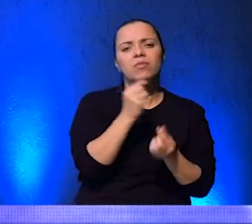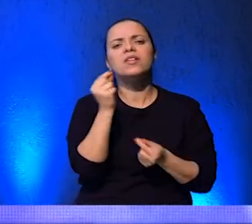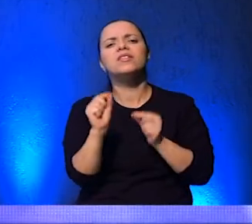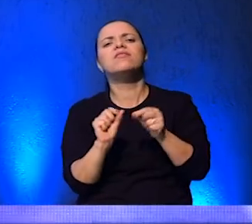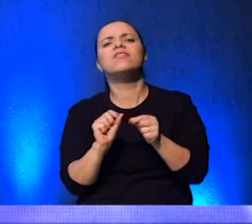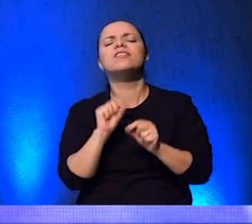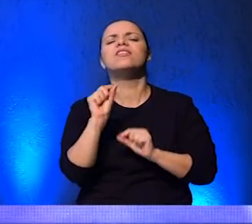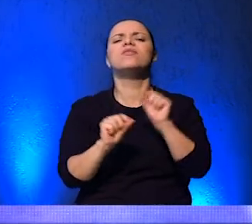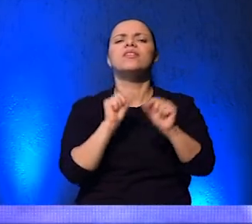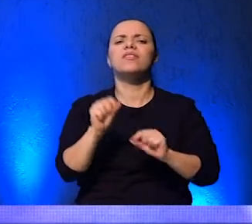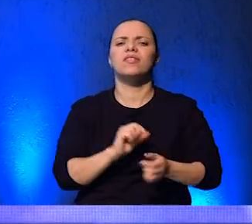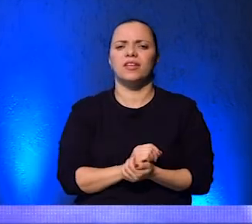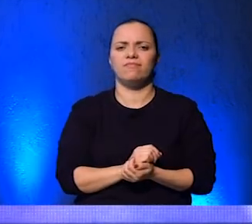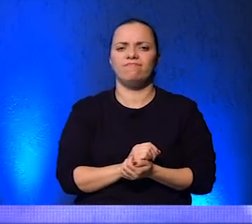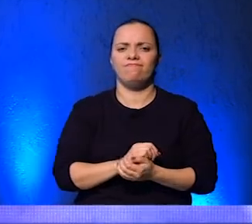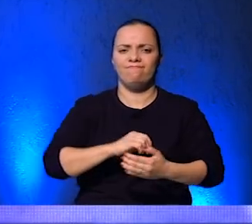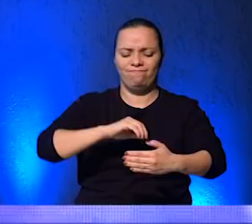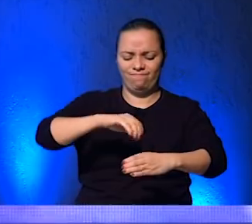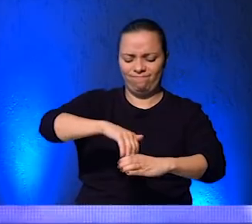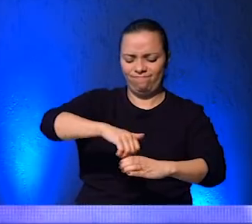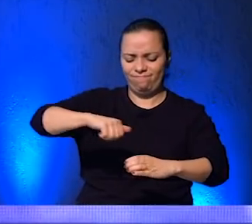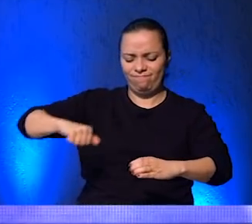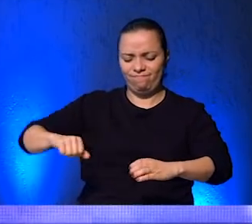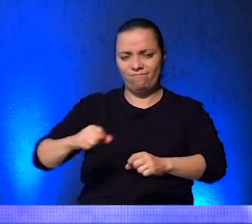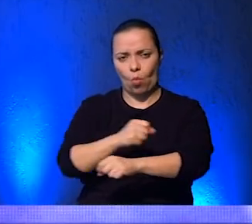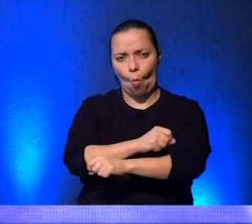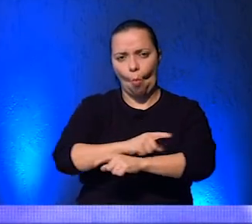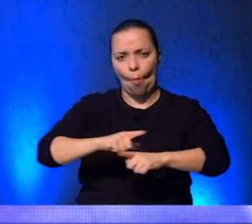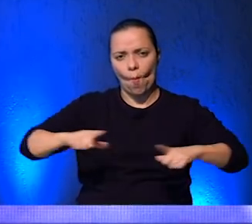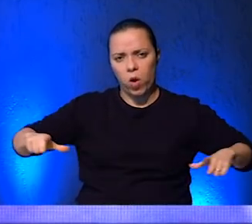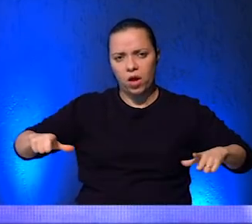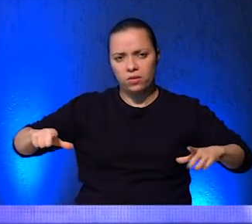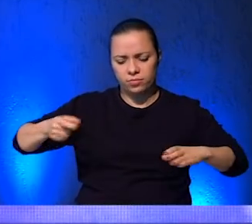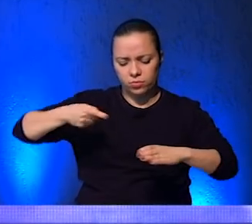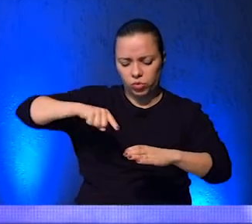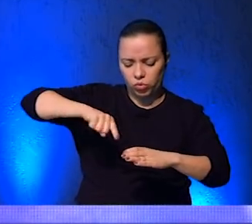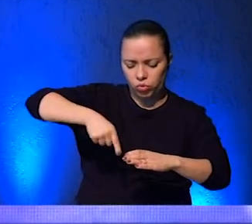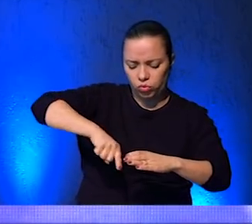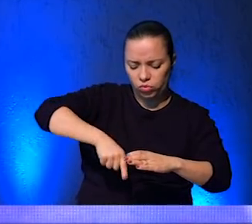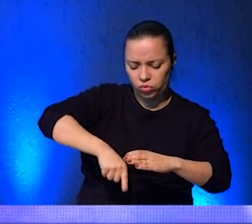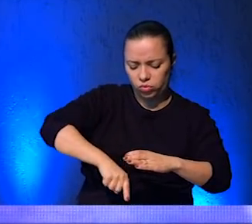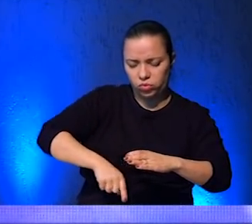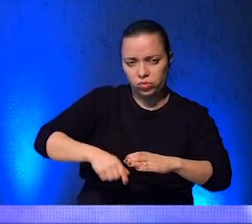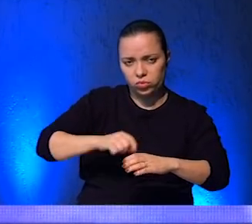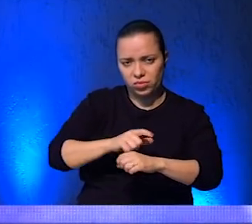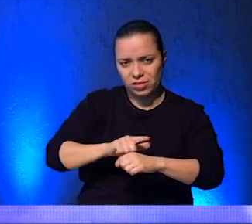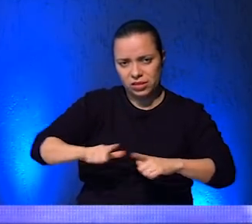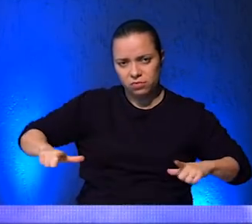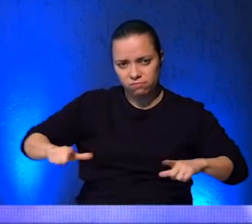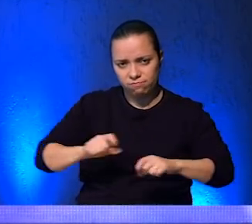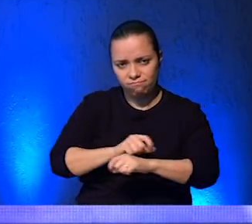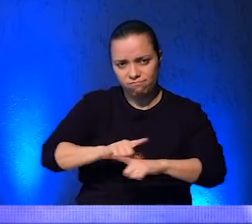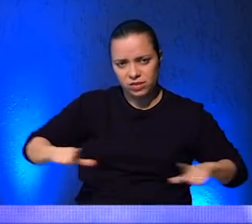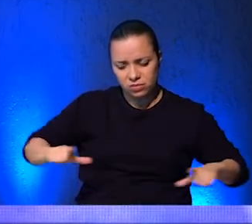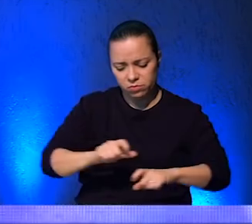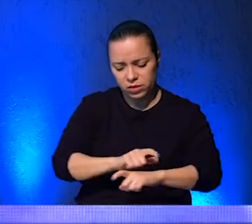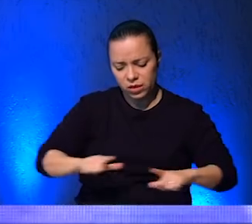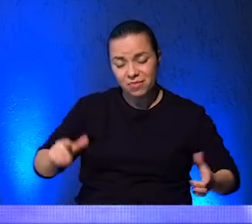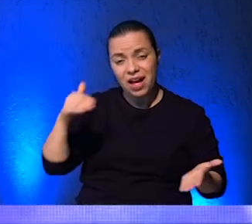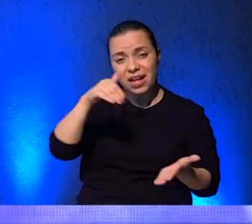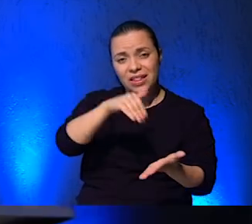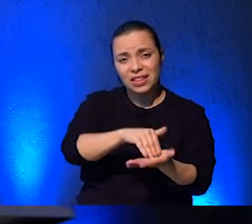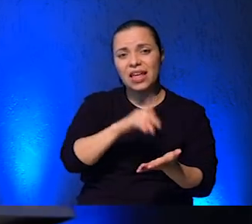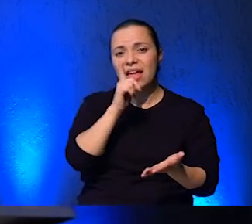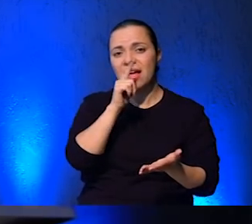todo o entulho que havia sido jogado naquela naquele expostos ele tira e para criar água brote de